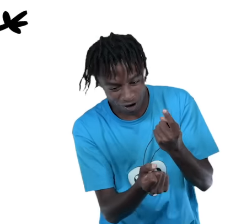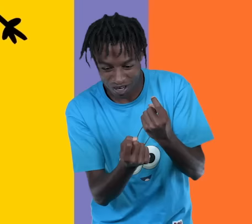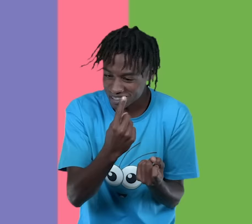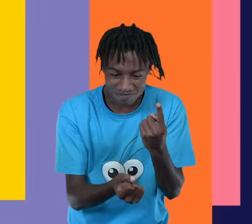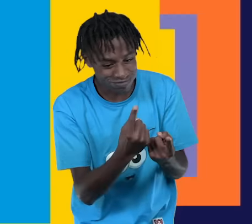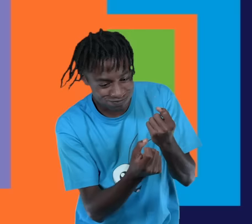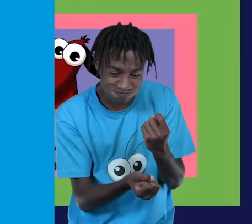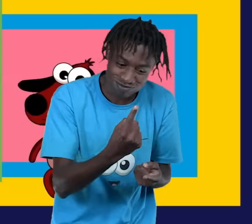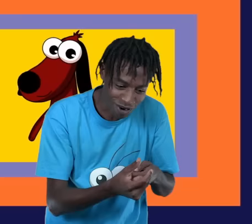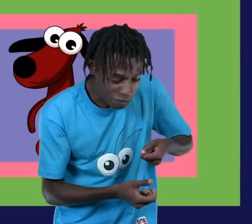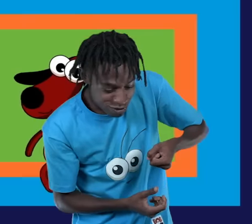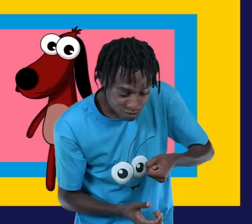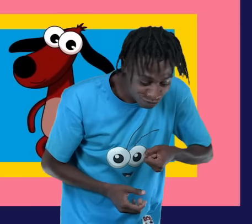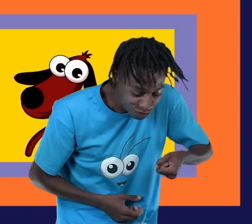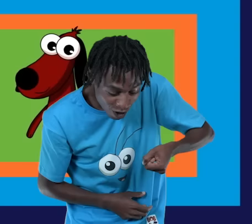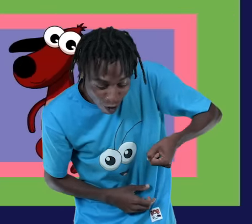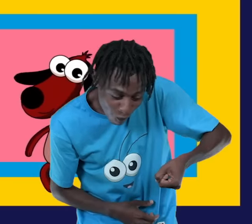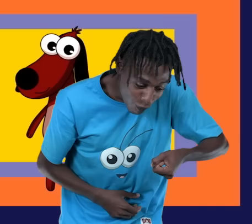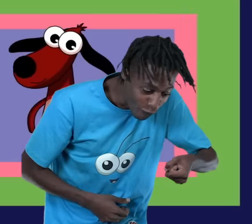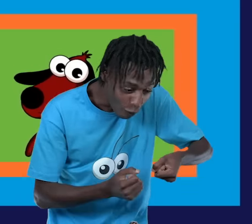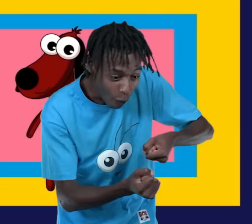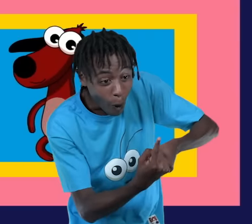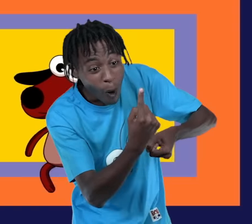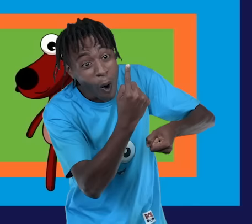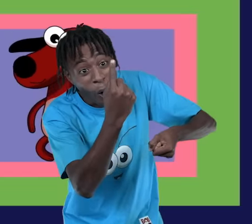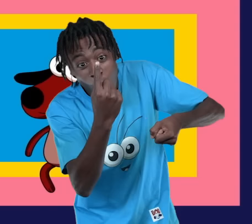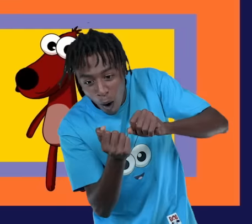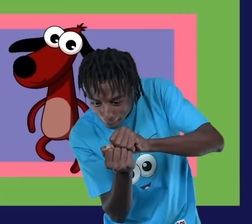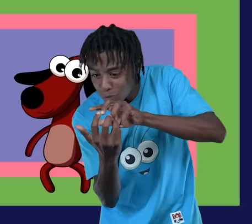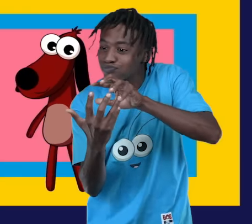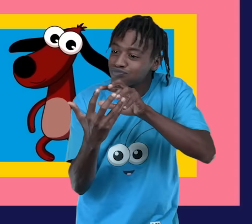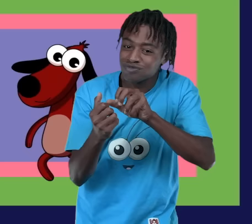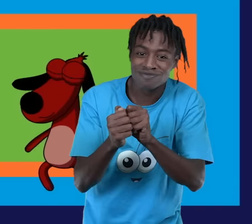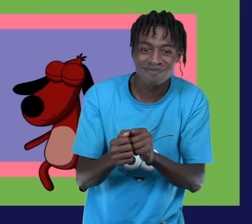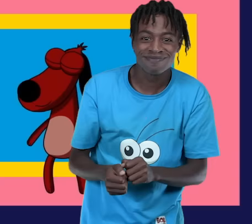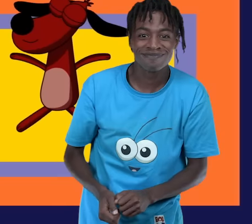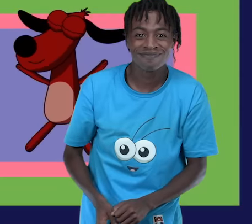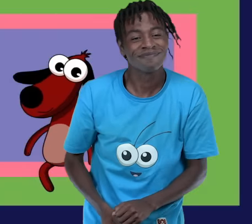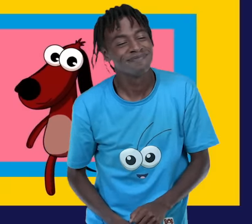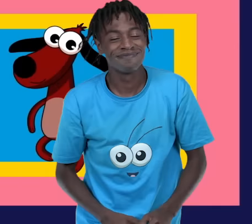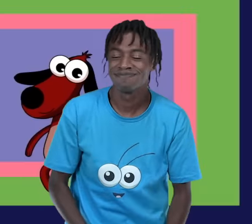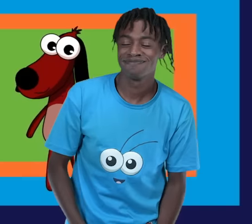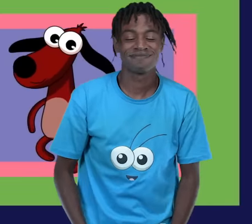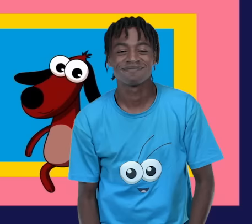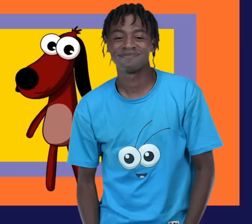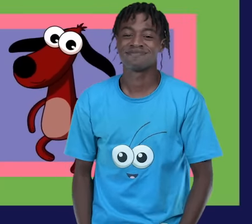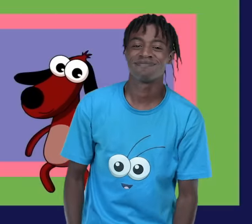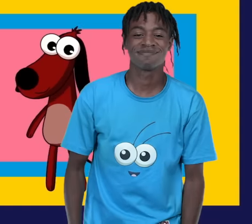pula, pipoquinha. Pula, pula, pra crescer e estourar.